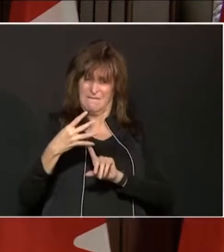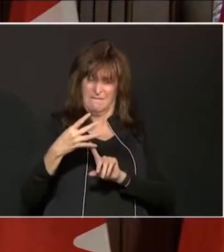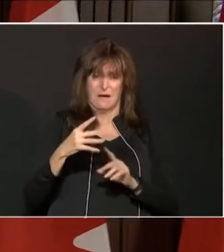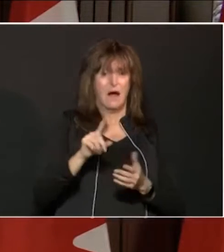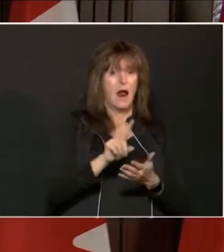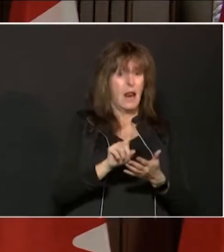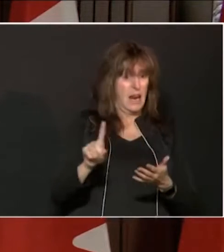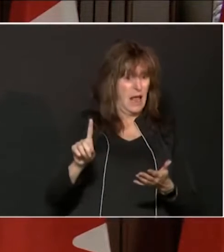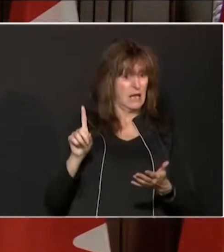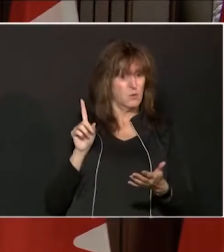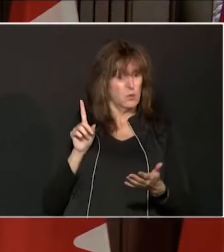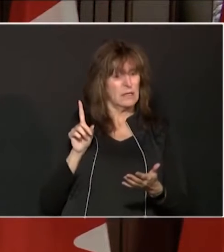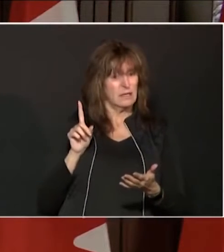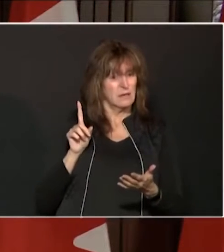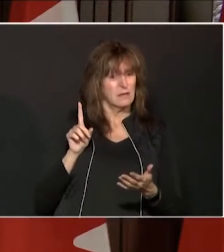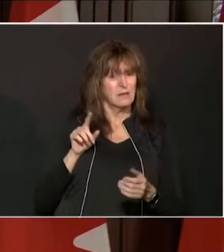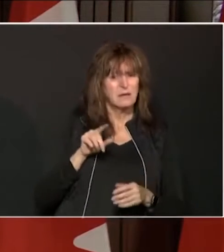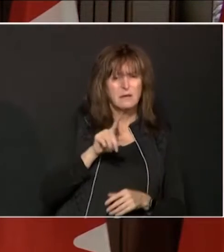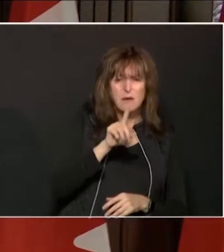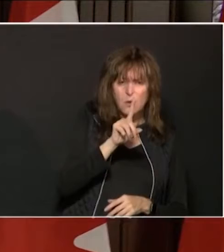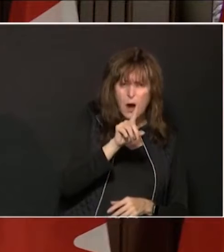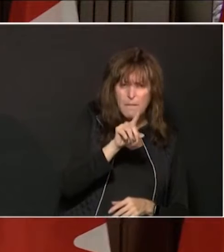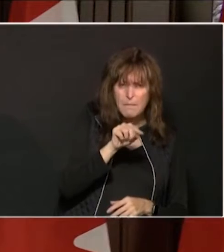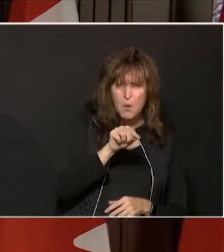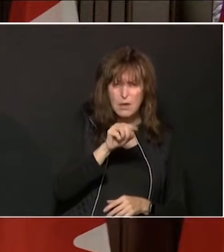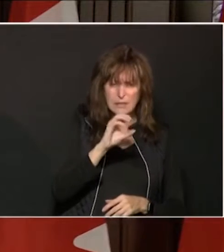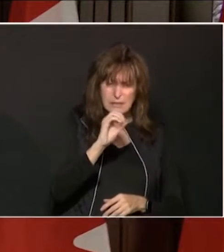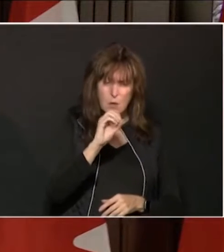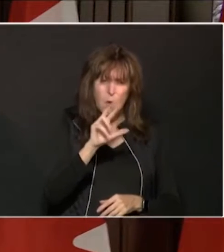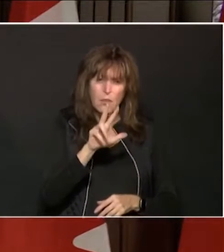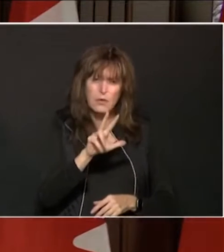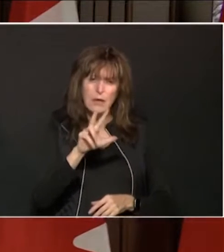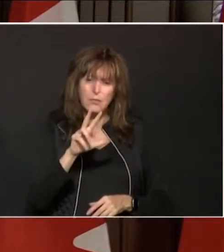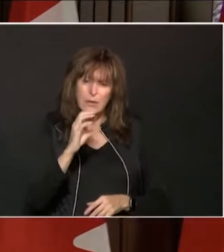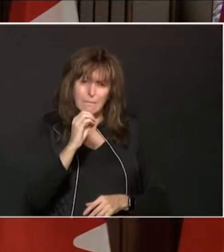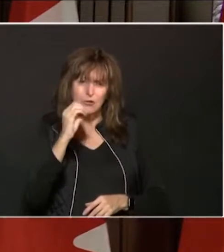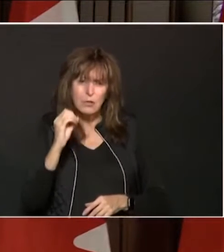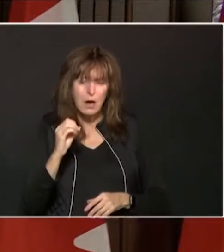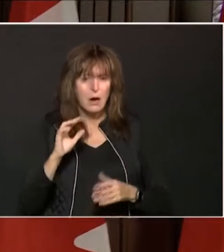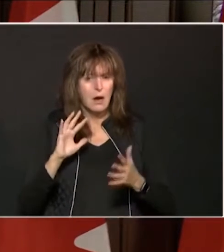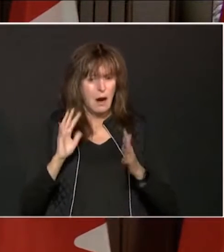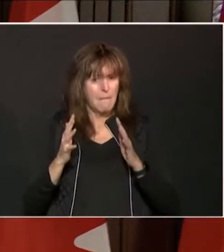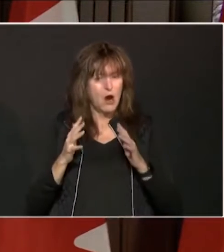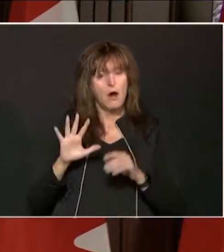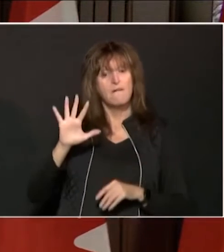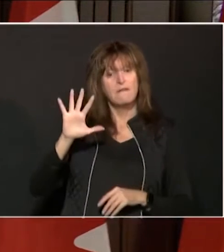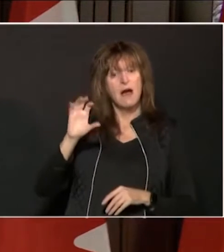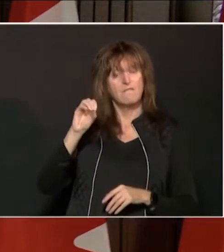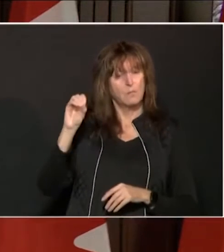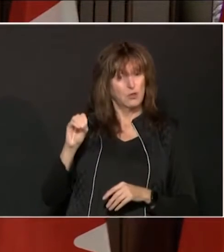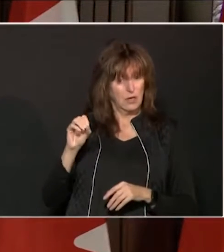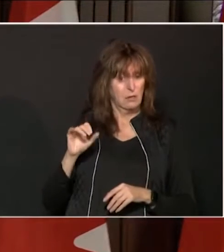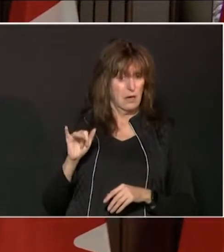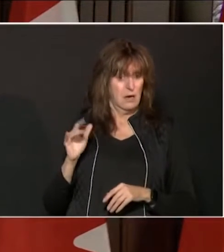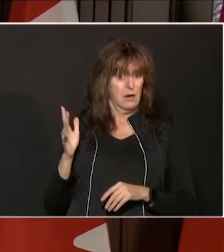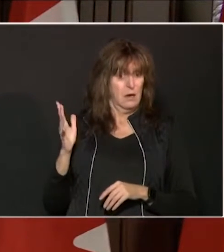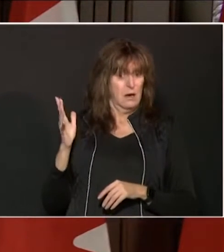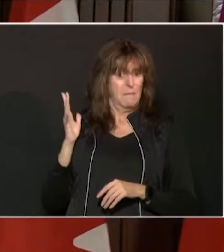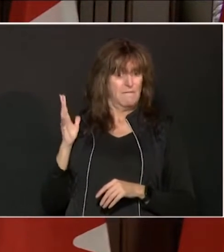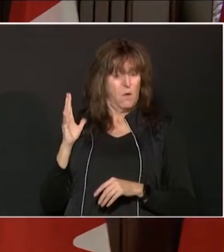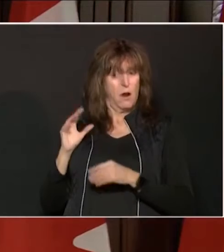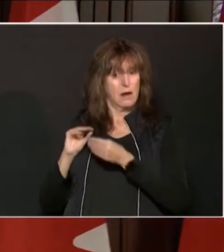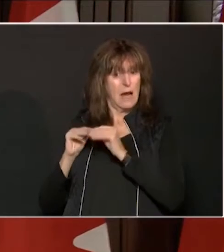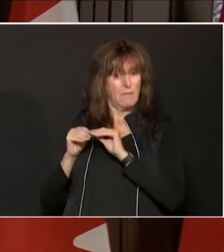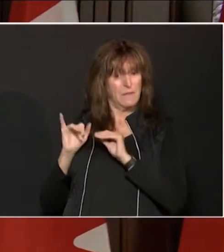de crescimento dos casos diários de 3 a 6%, valor que agora se tem situado entre 0